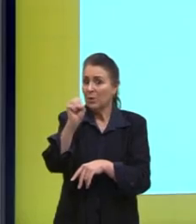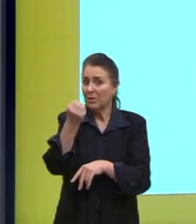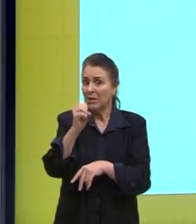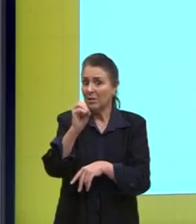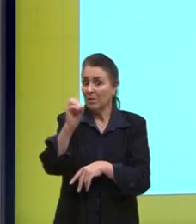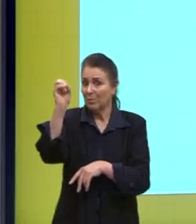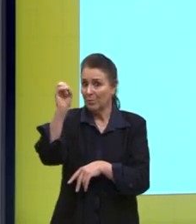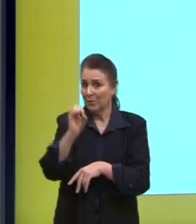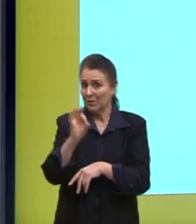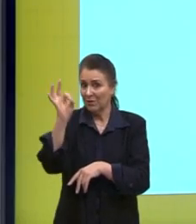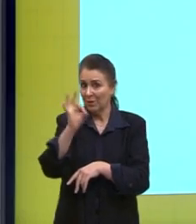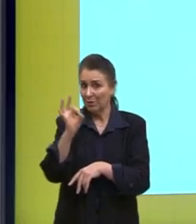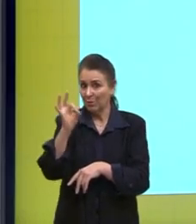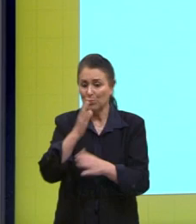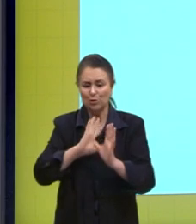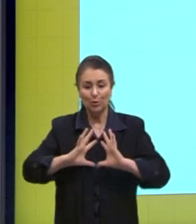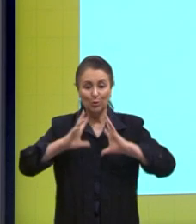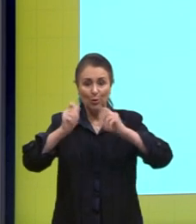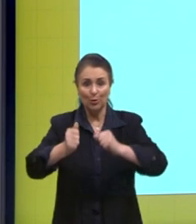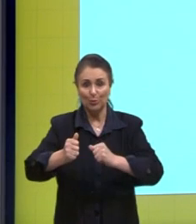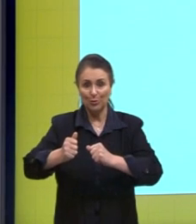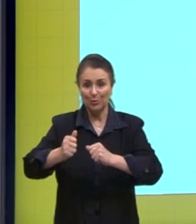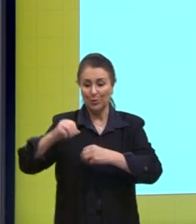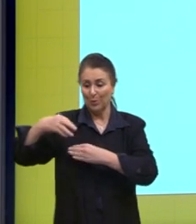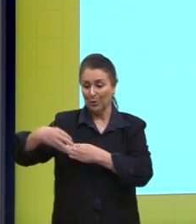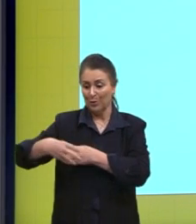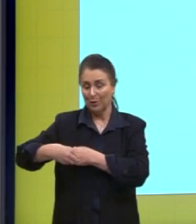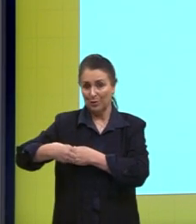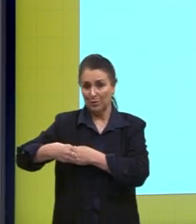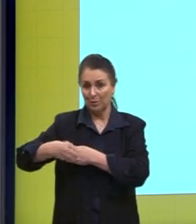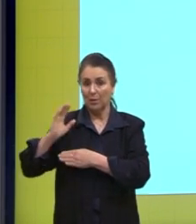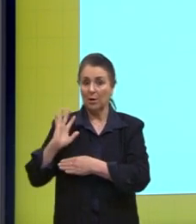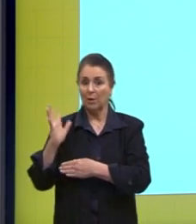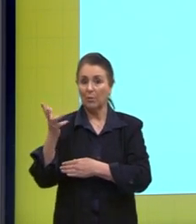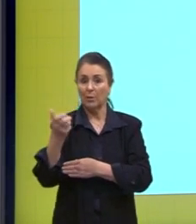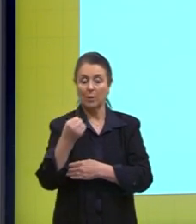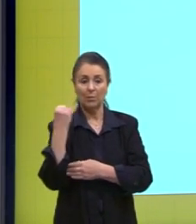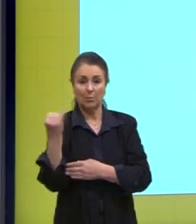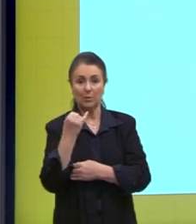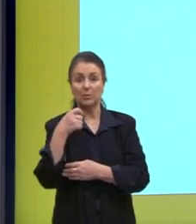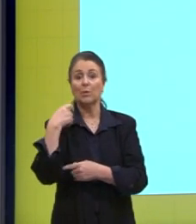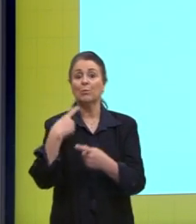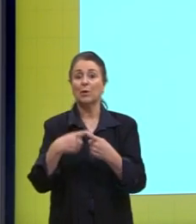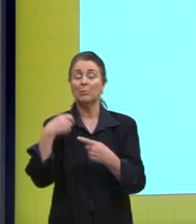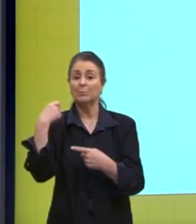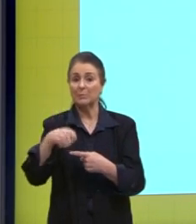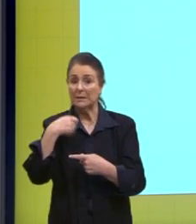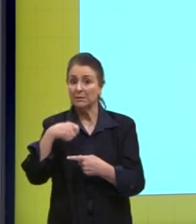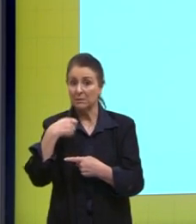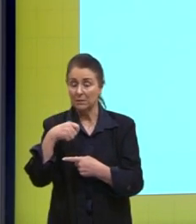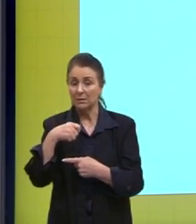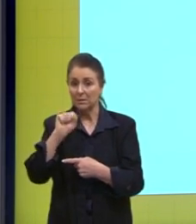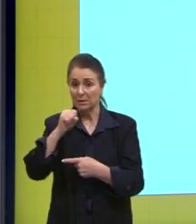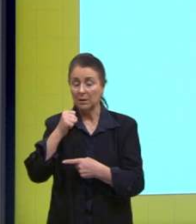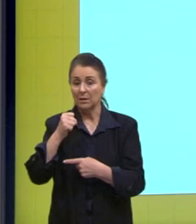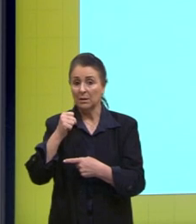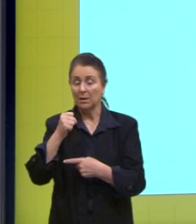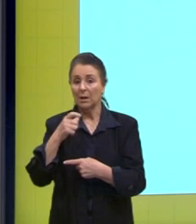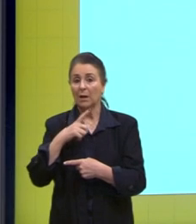isso é um dado muito importante porque nós precisamos trabalhar com